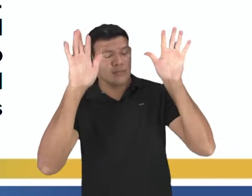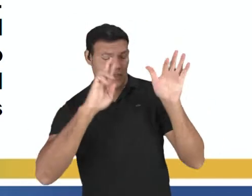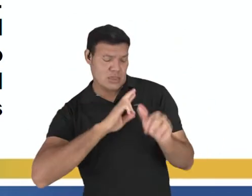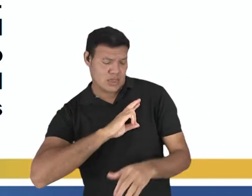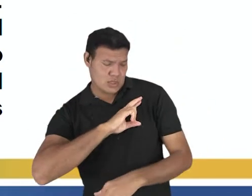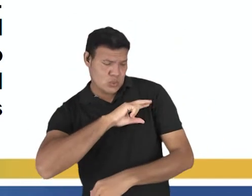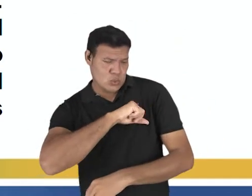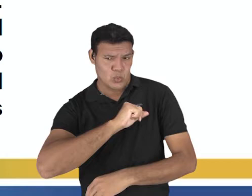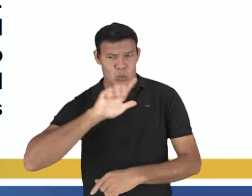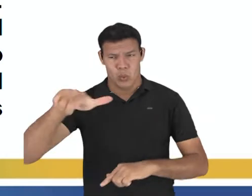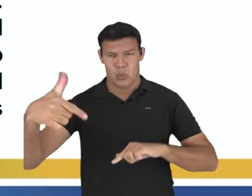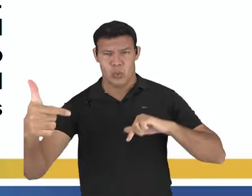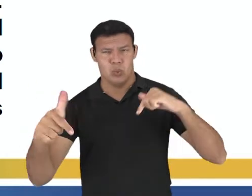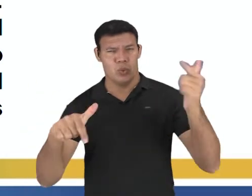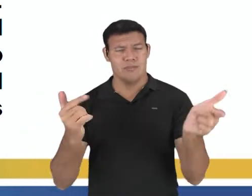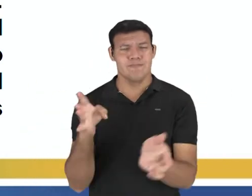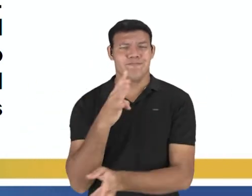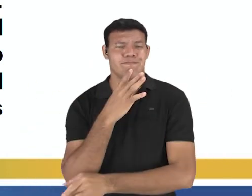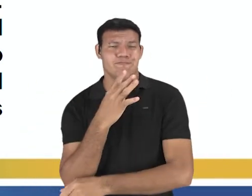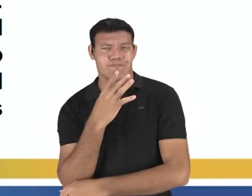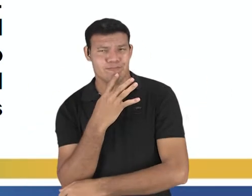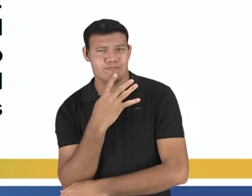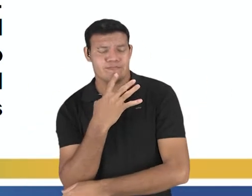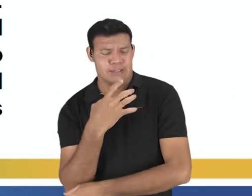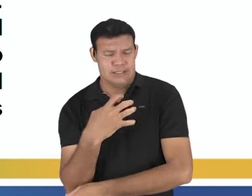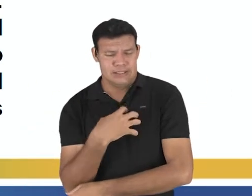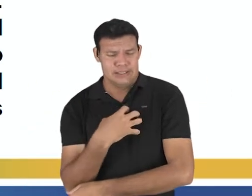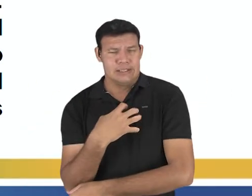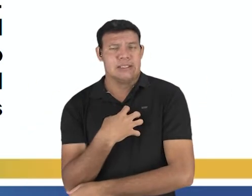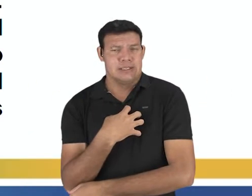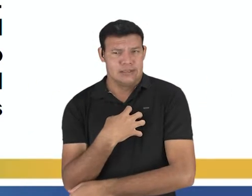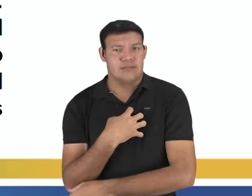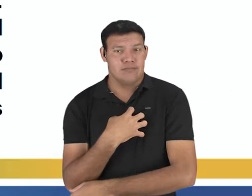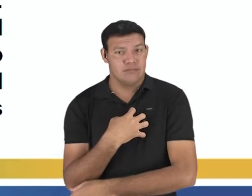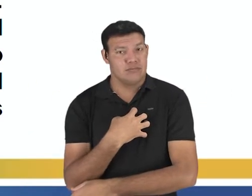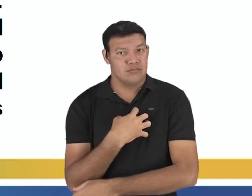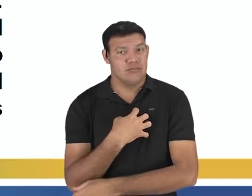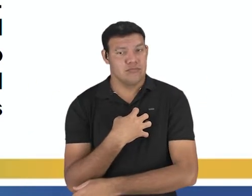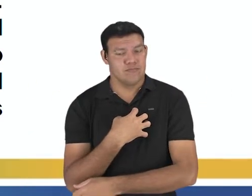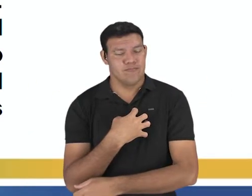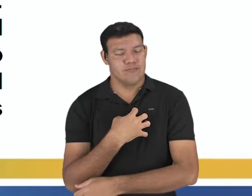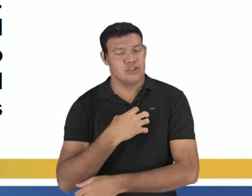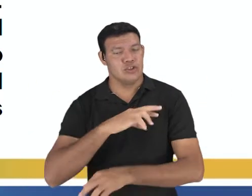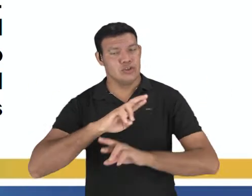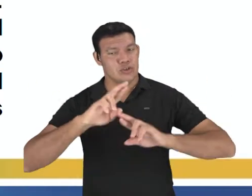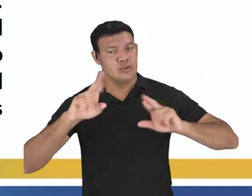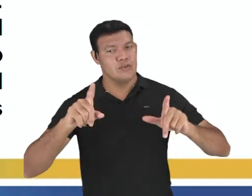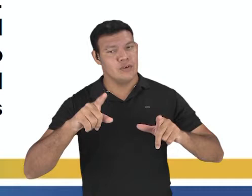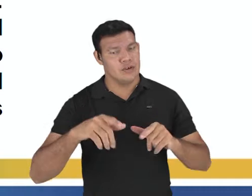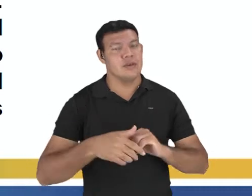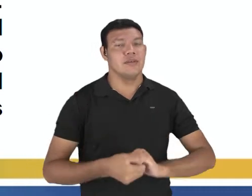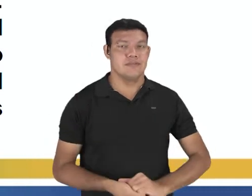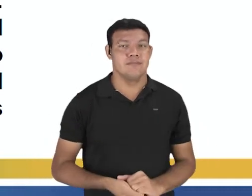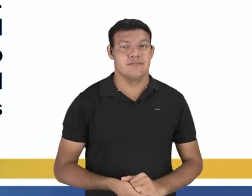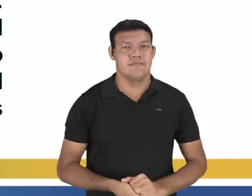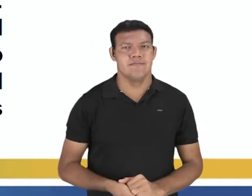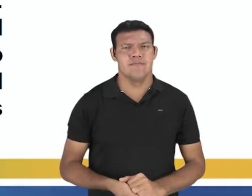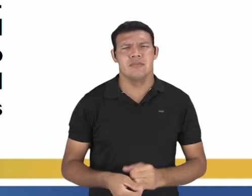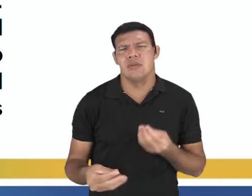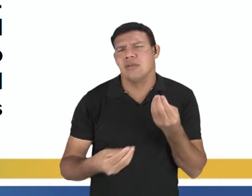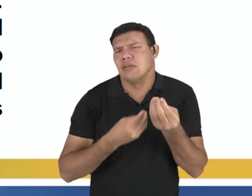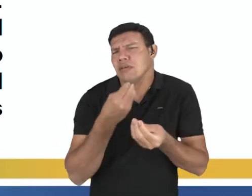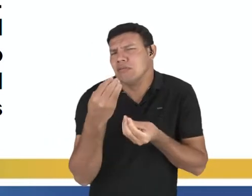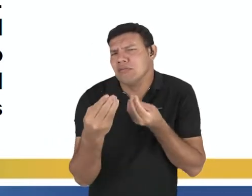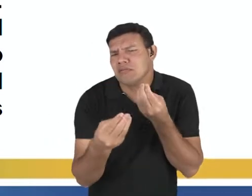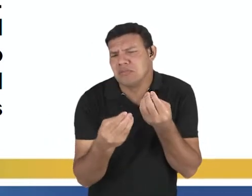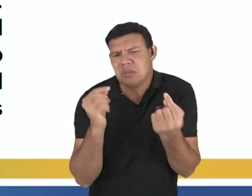funcionar como um modo de conhecer um modo diferente do seu. Não há, portanto, como dizer qual a